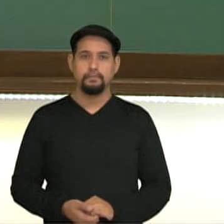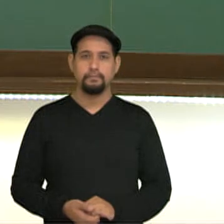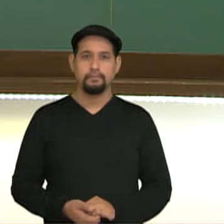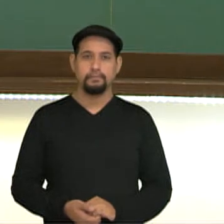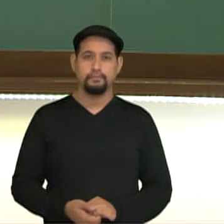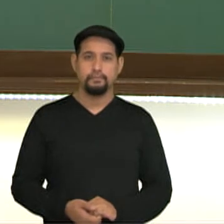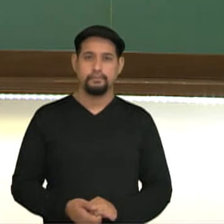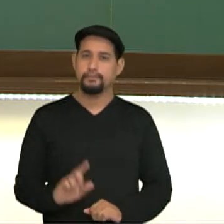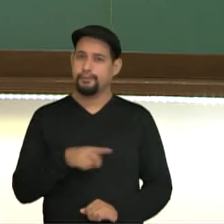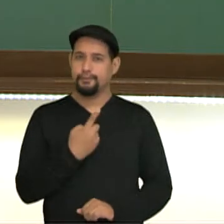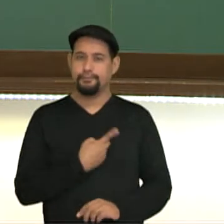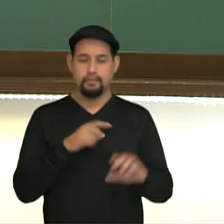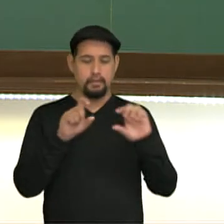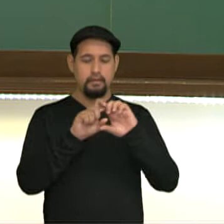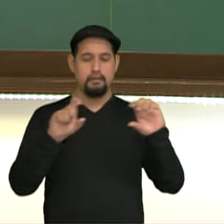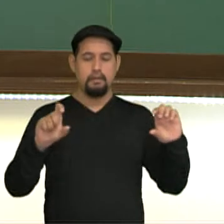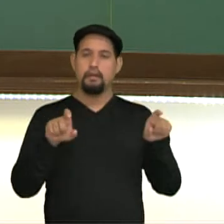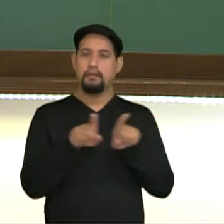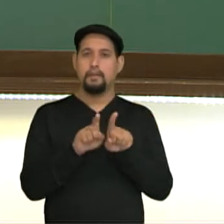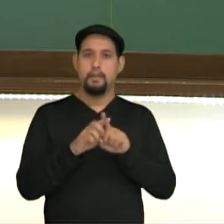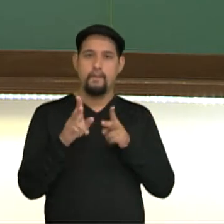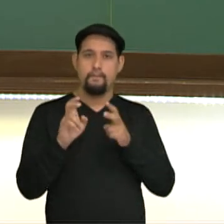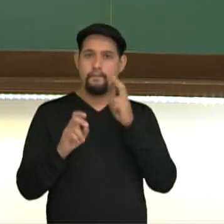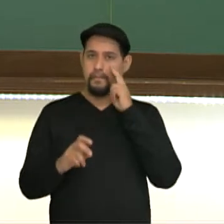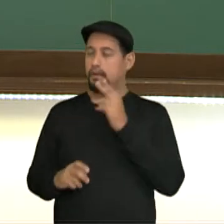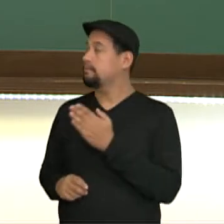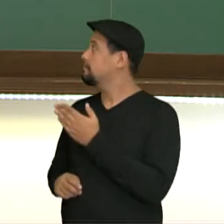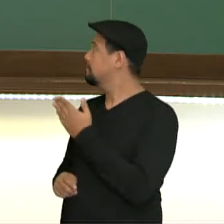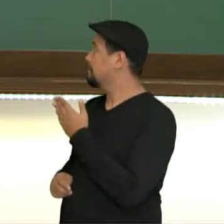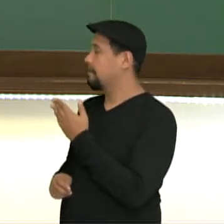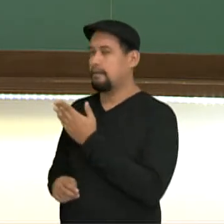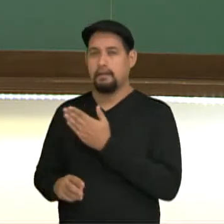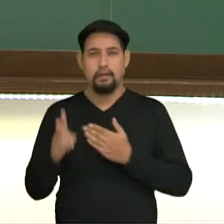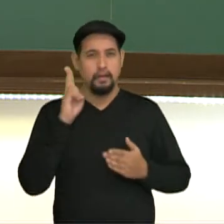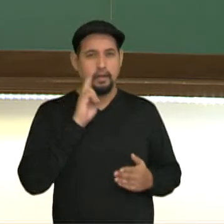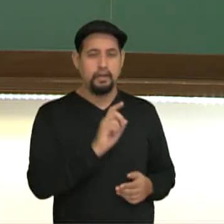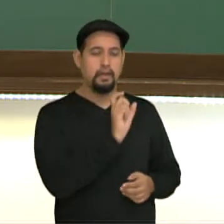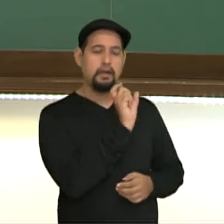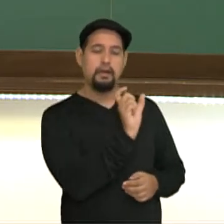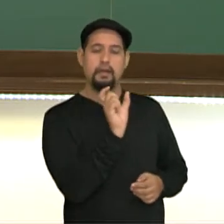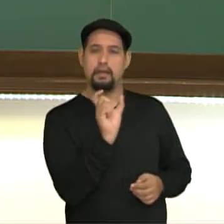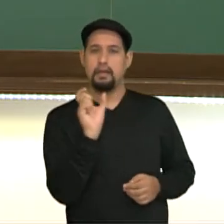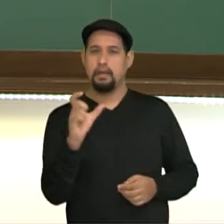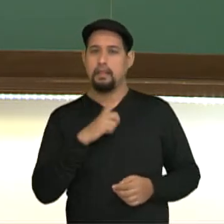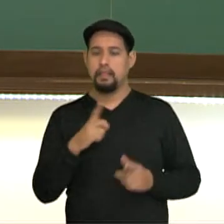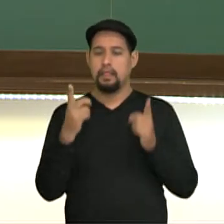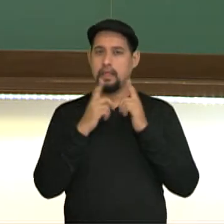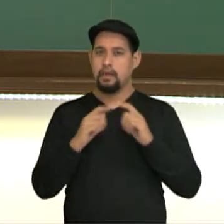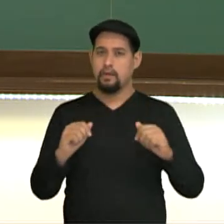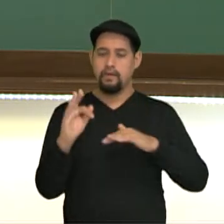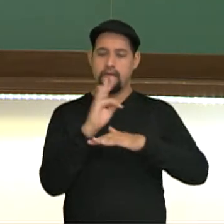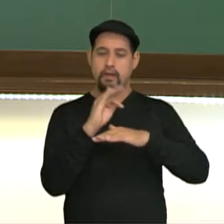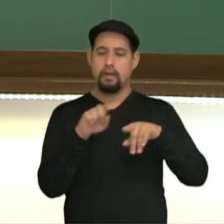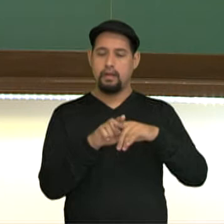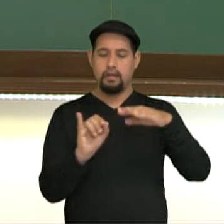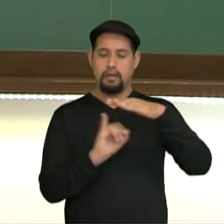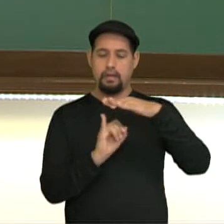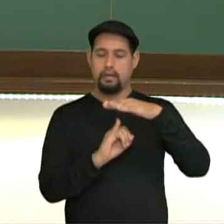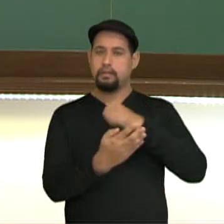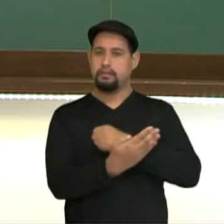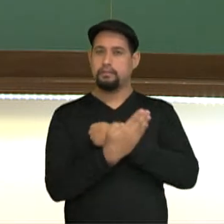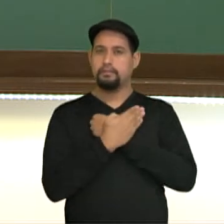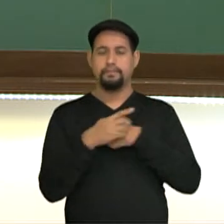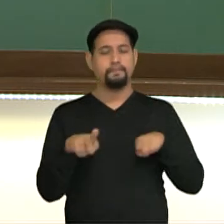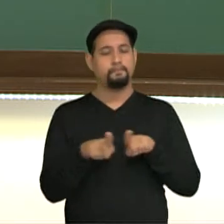No nosso quadrinho, né, então observando, lembrando que quadrinhos têm tanto a linguagem formal quanto a informal, o que nos auxilia